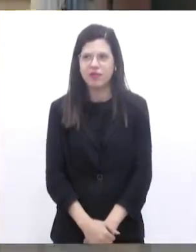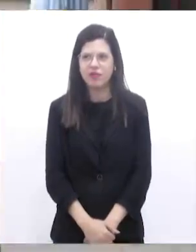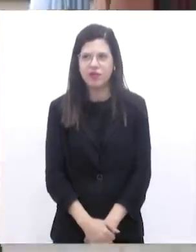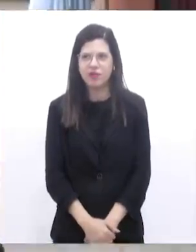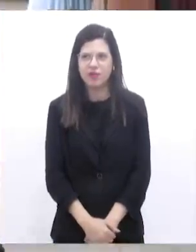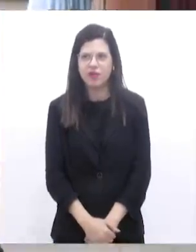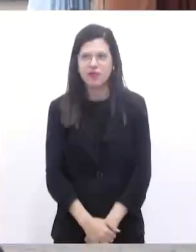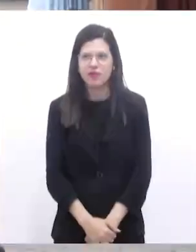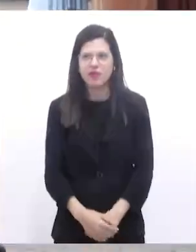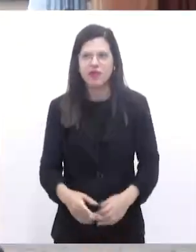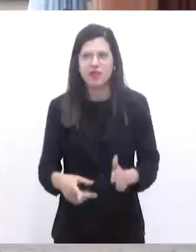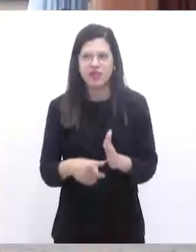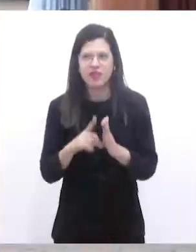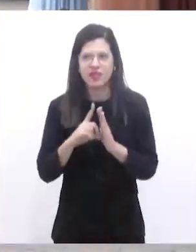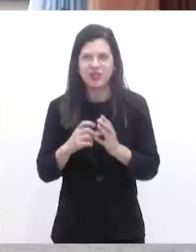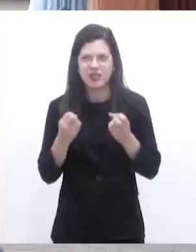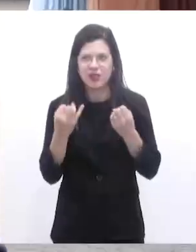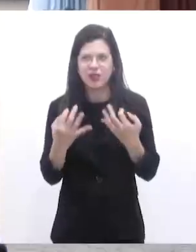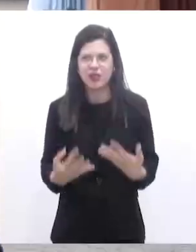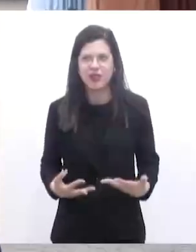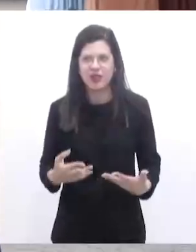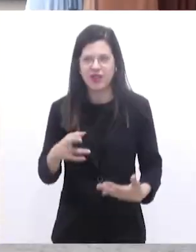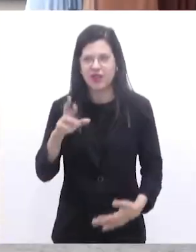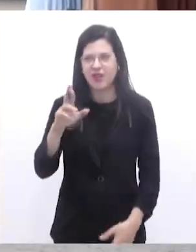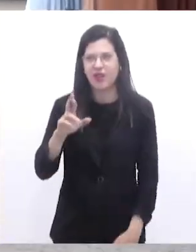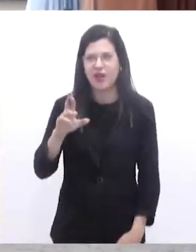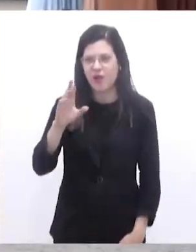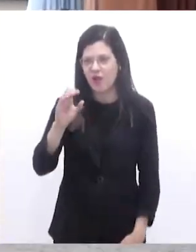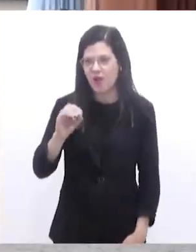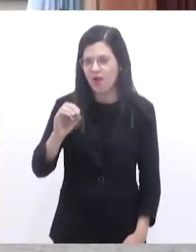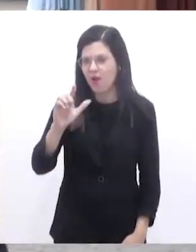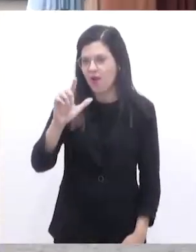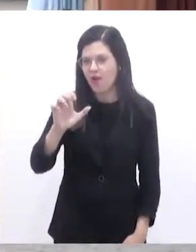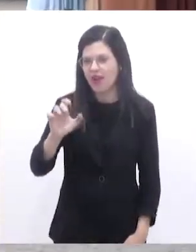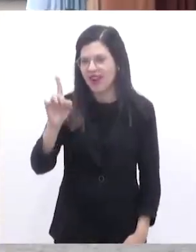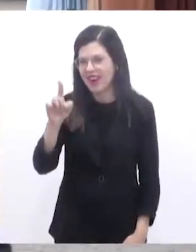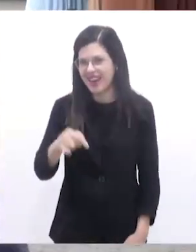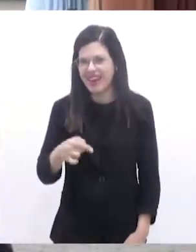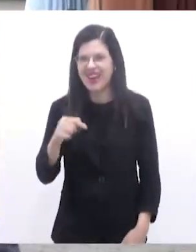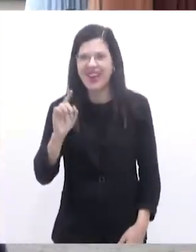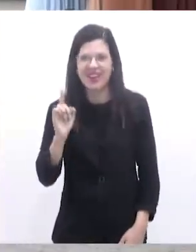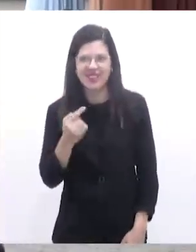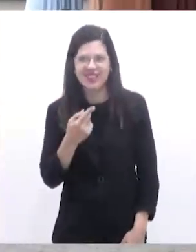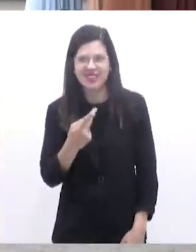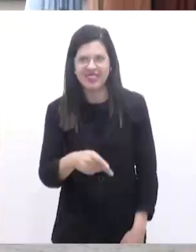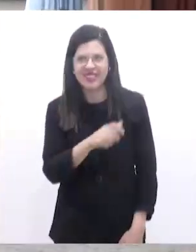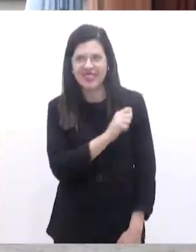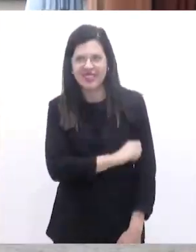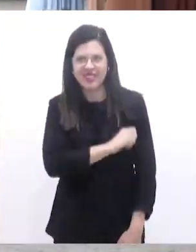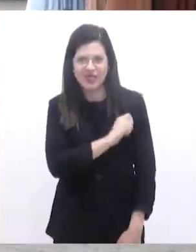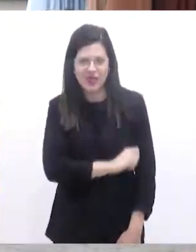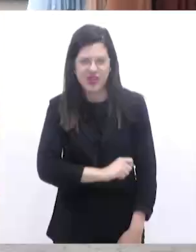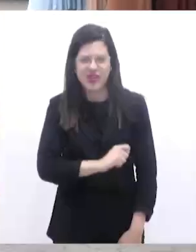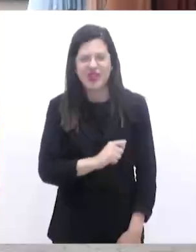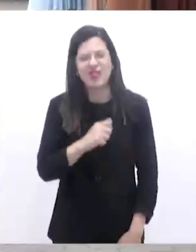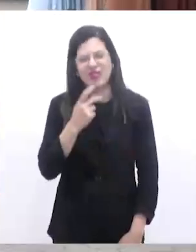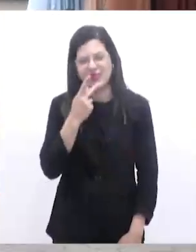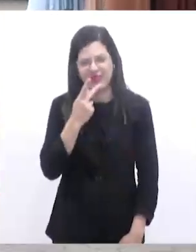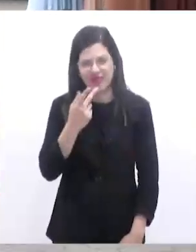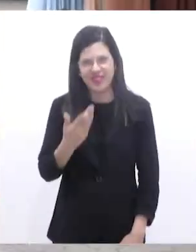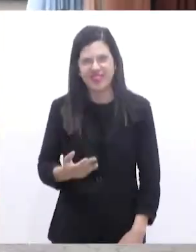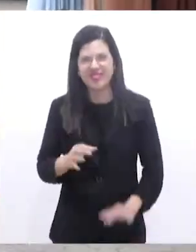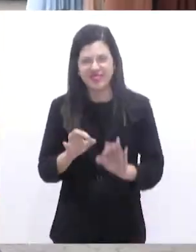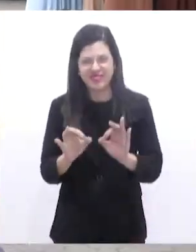Antes de mais nada, deixar claro que é rolé e não rolê, né, Vicente? Muita gente fala aqui, mas a gente é carioca, então é rolé. É um projeto